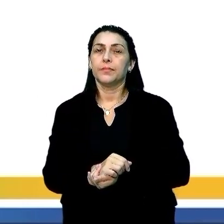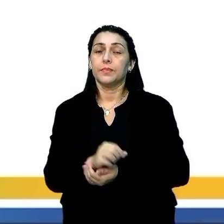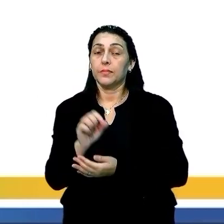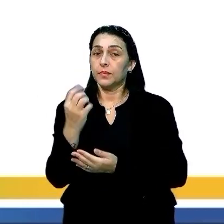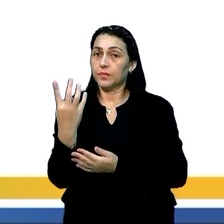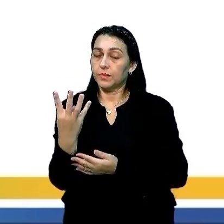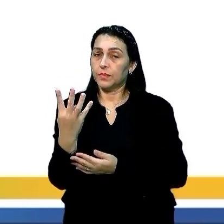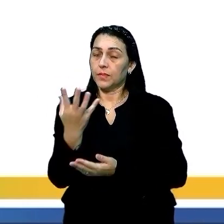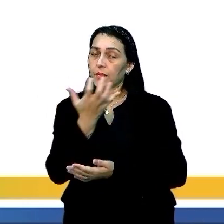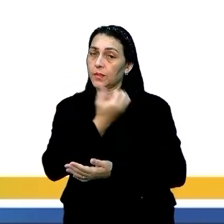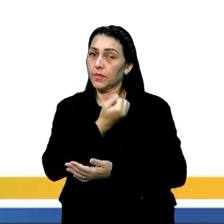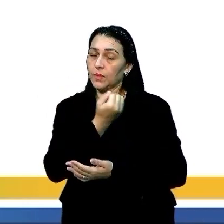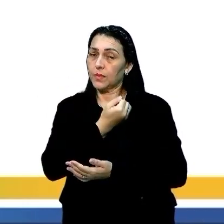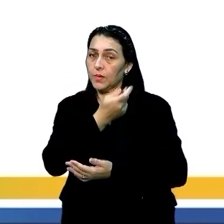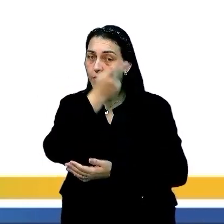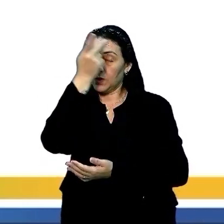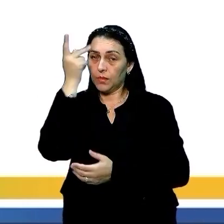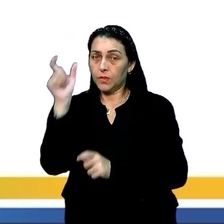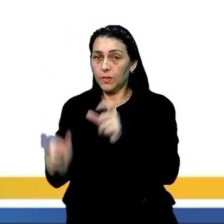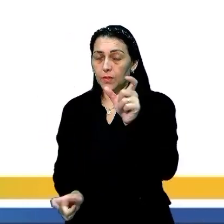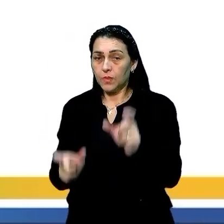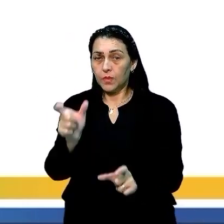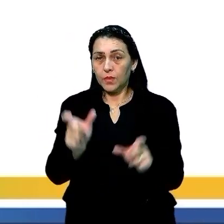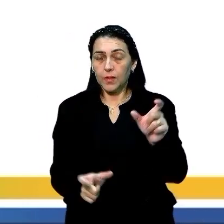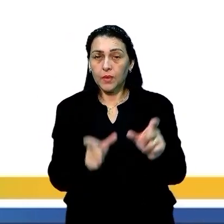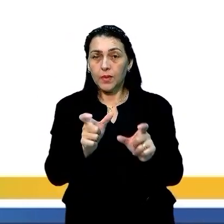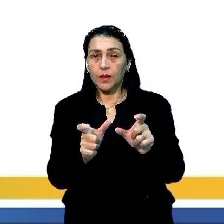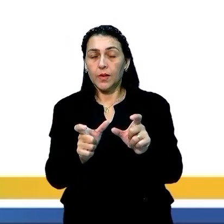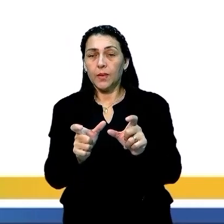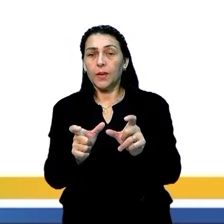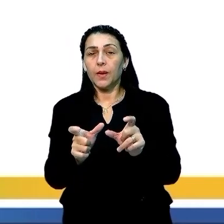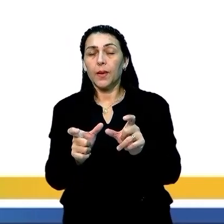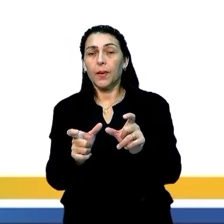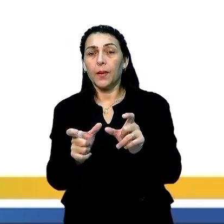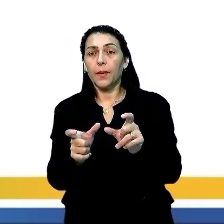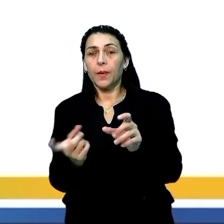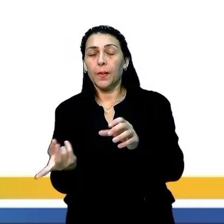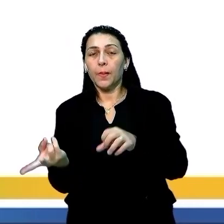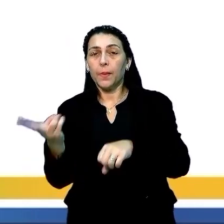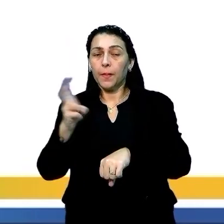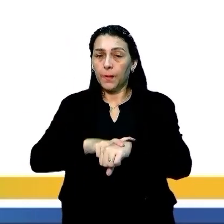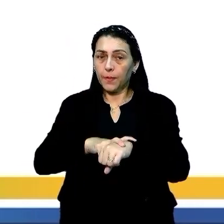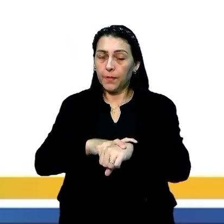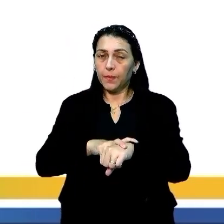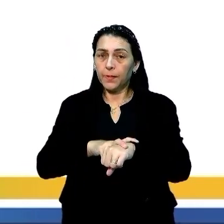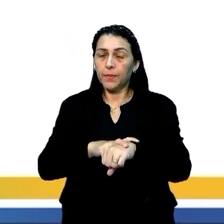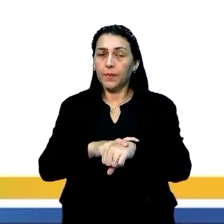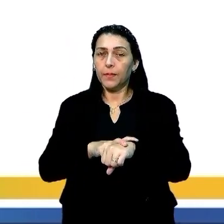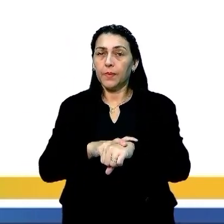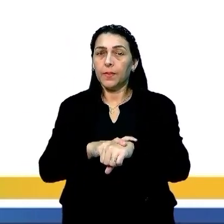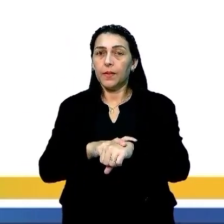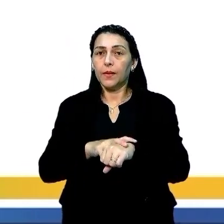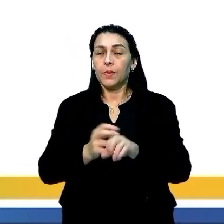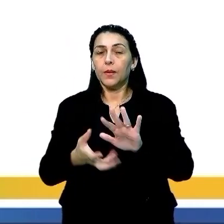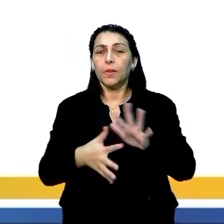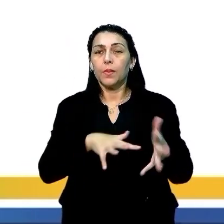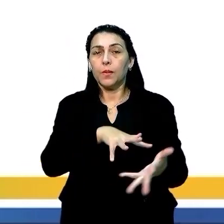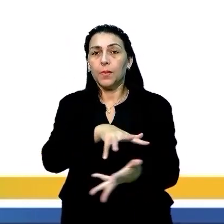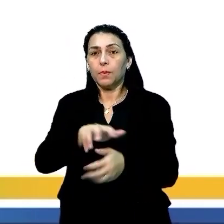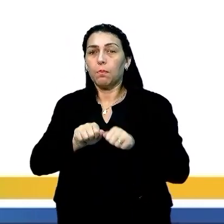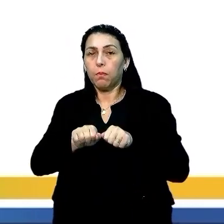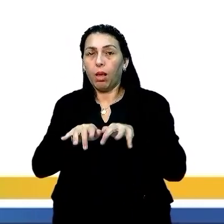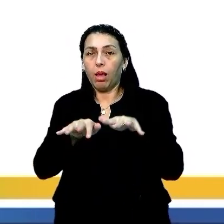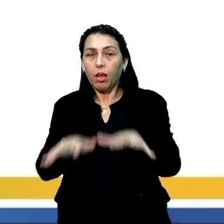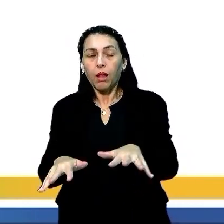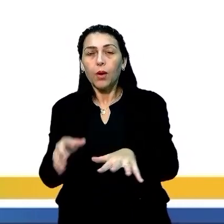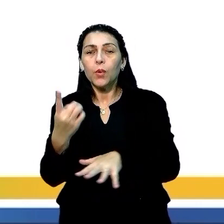4. O número de pessoas infectadas em uma epidemia em